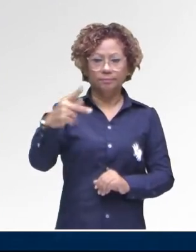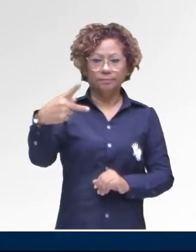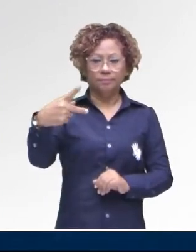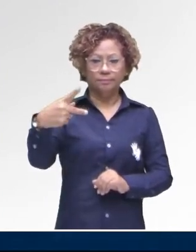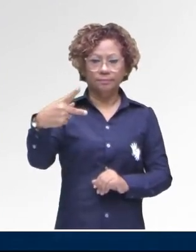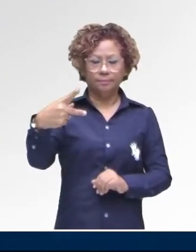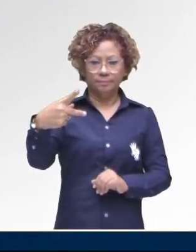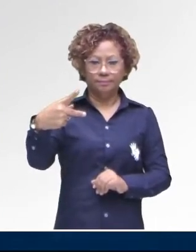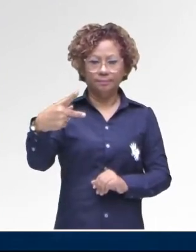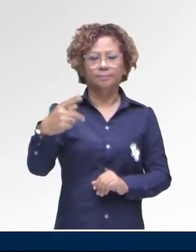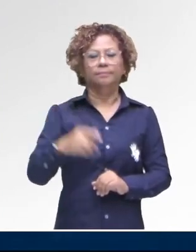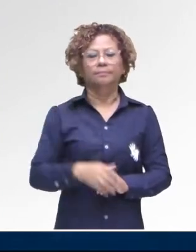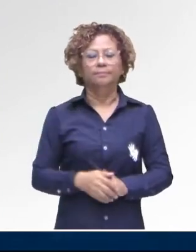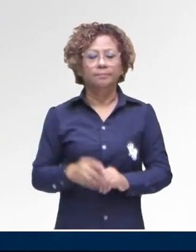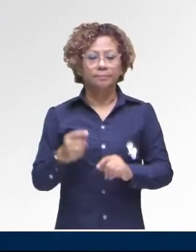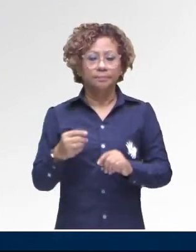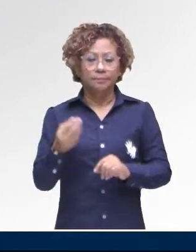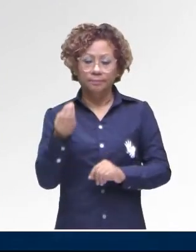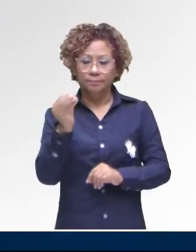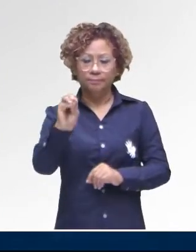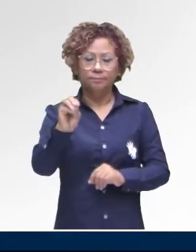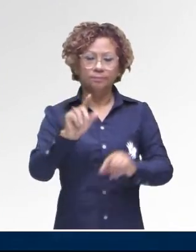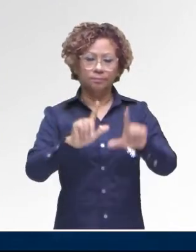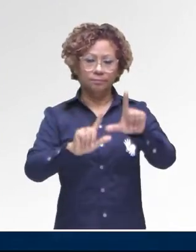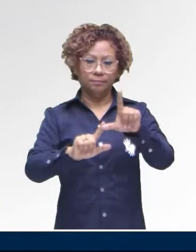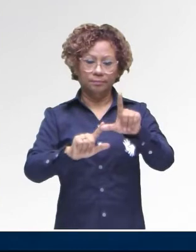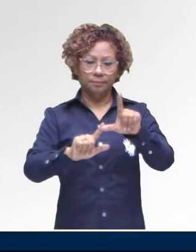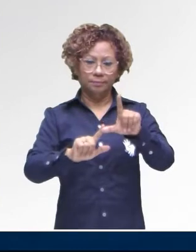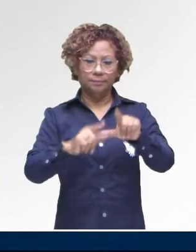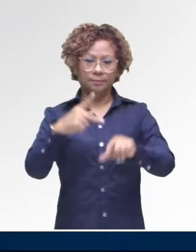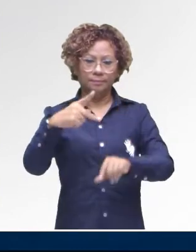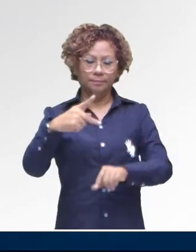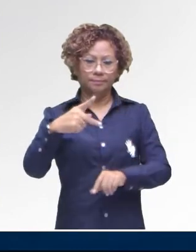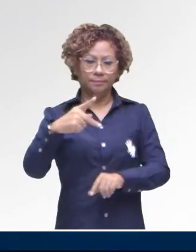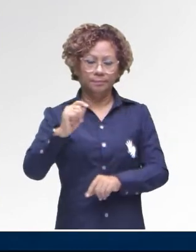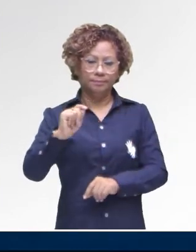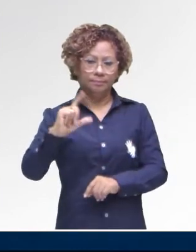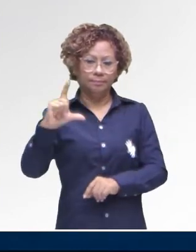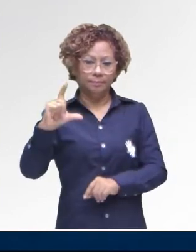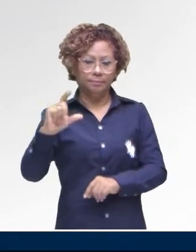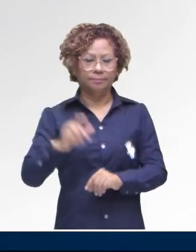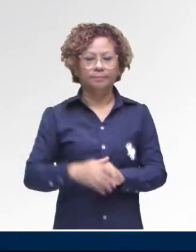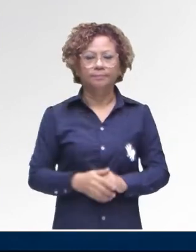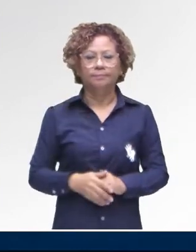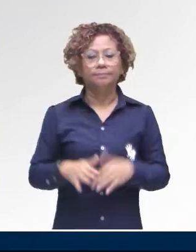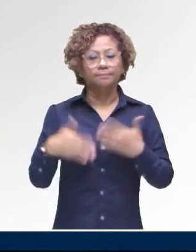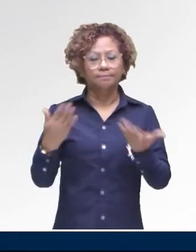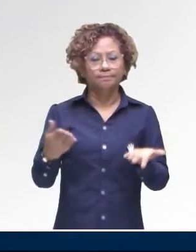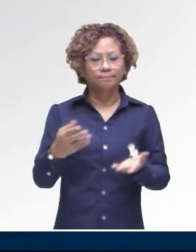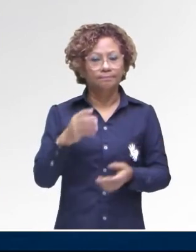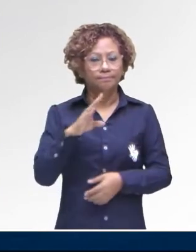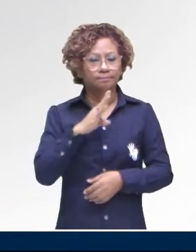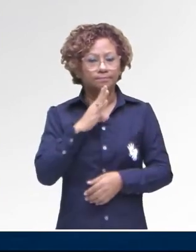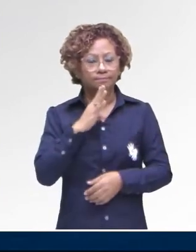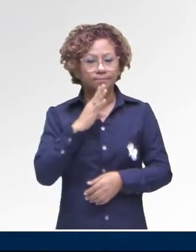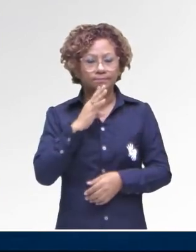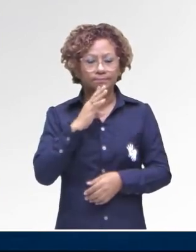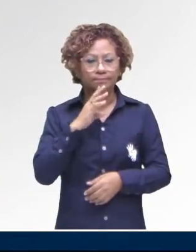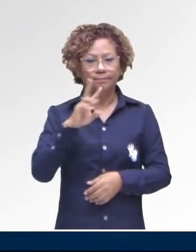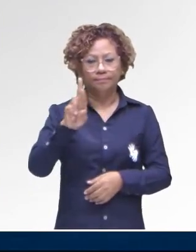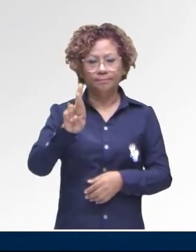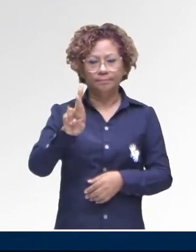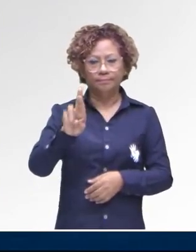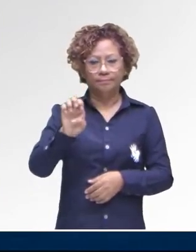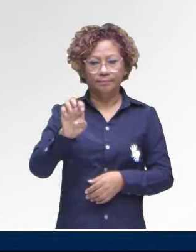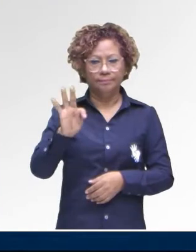uma letra maiúscula. Ok? Simples assim. Vamos ver a reta agora. Acompanhe comigo.